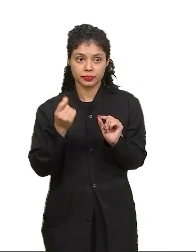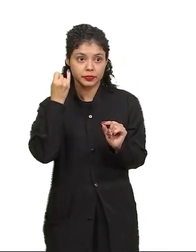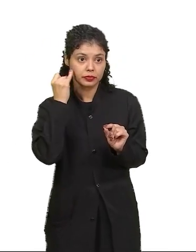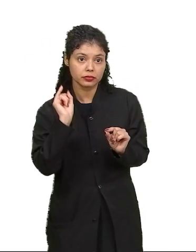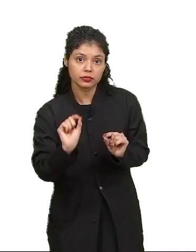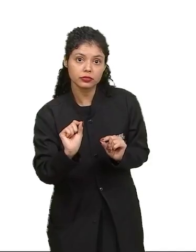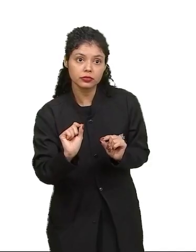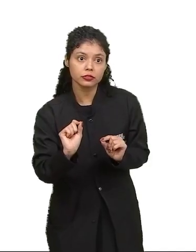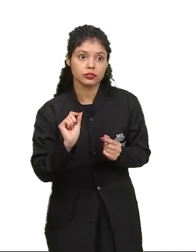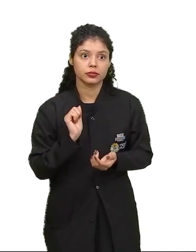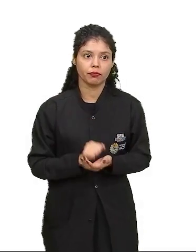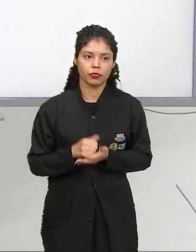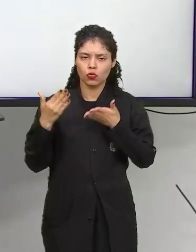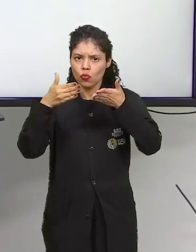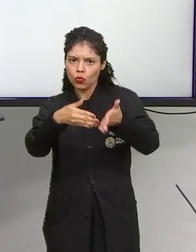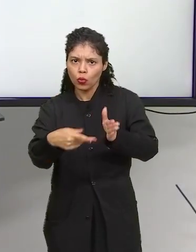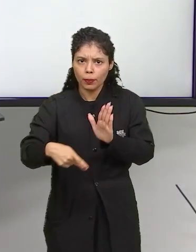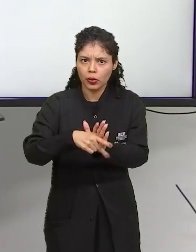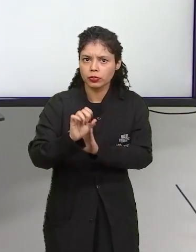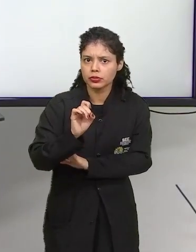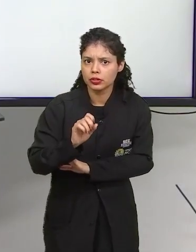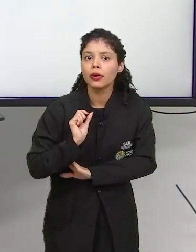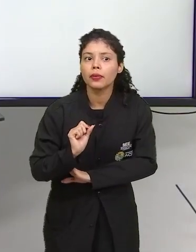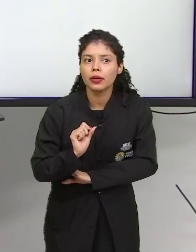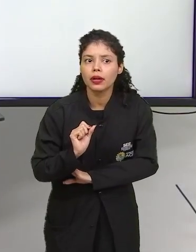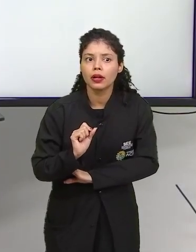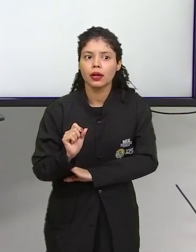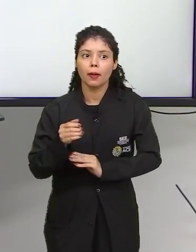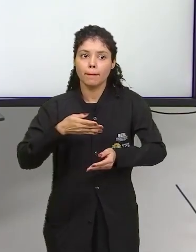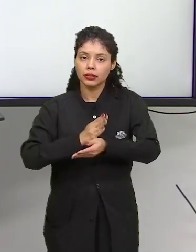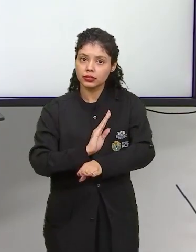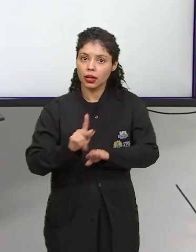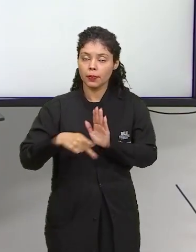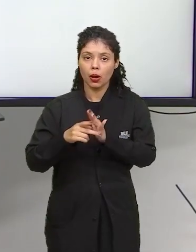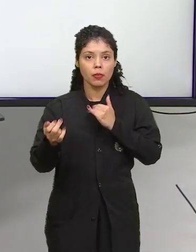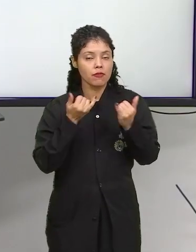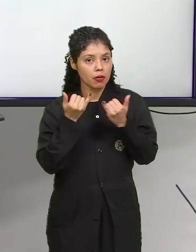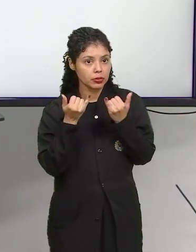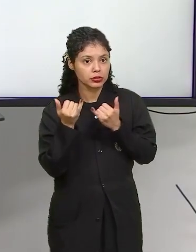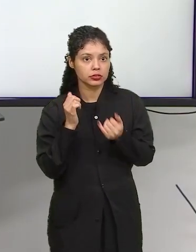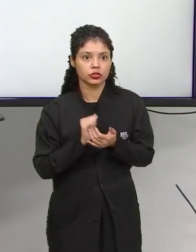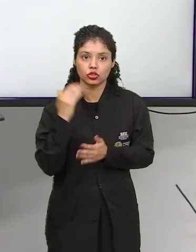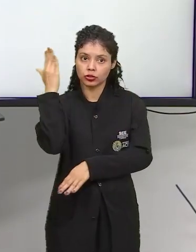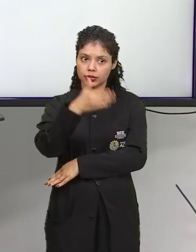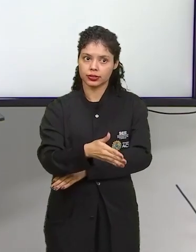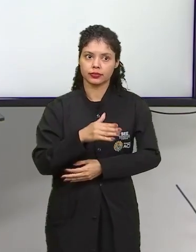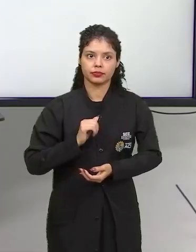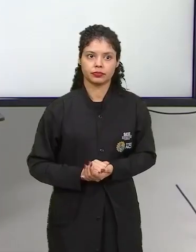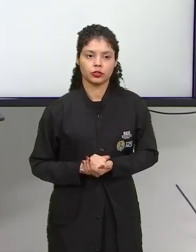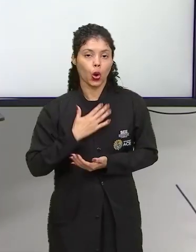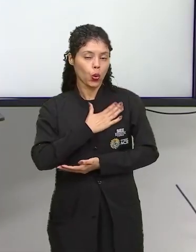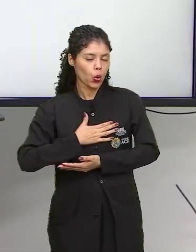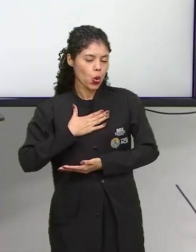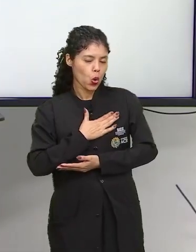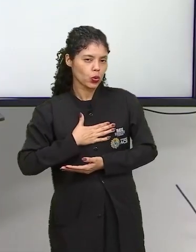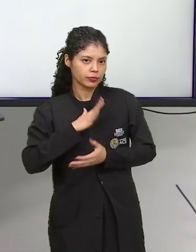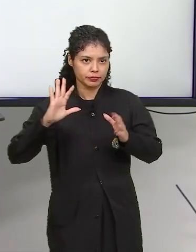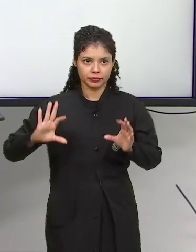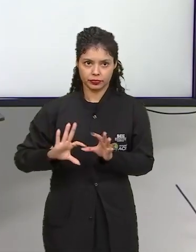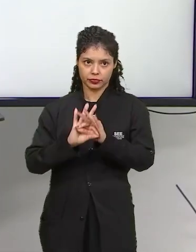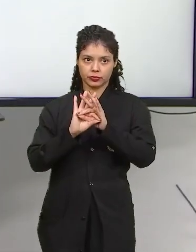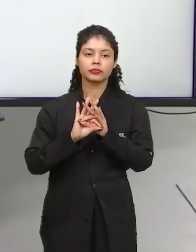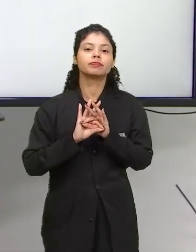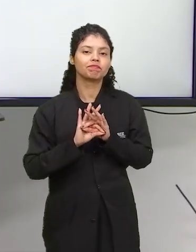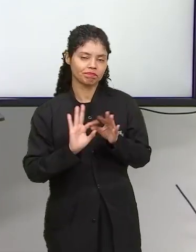aqui, essa função objetiva principalmente passar informações de uma maneira direta. Eu gosto muito de associar a